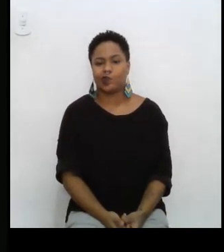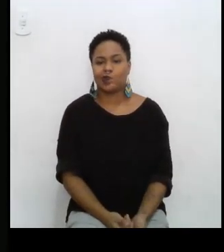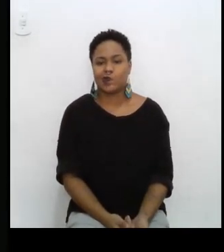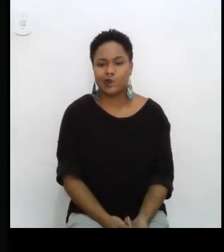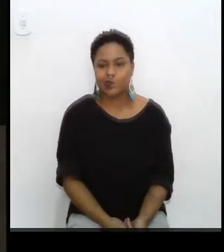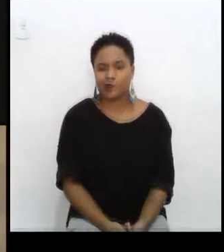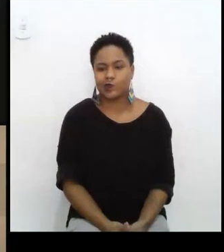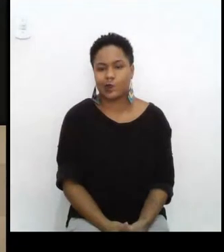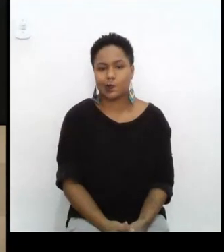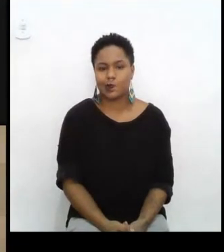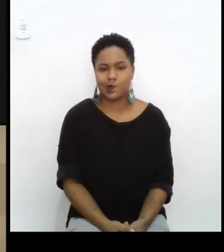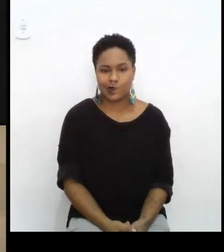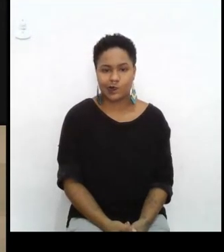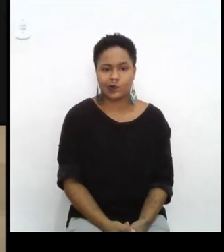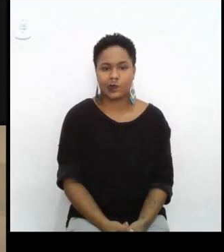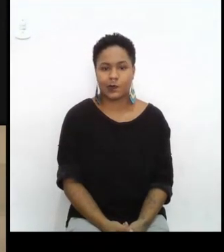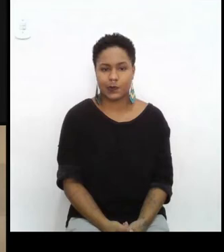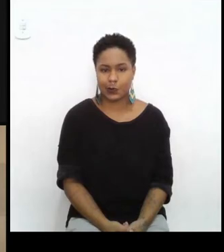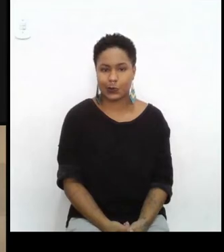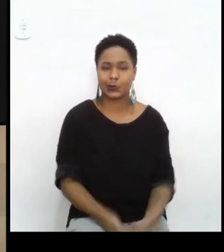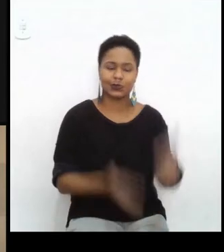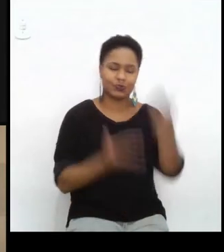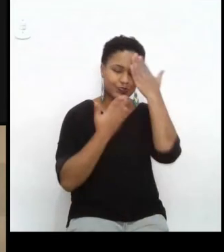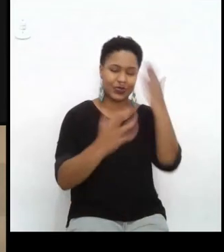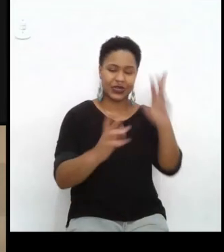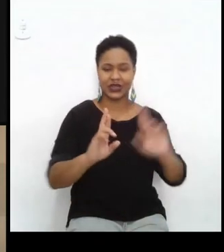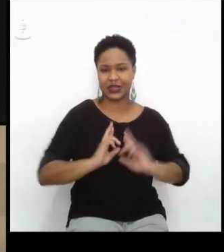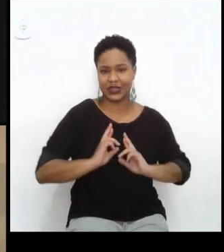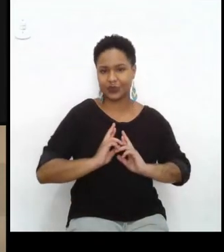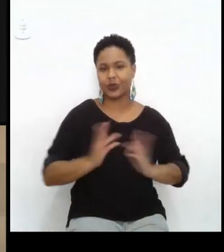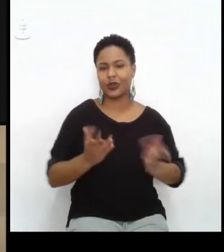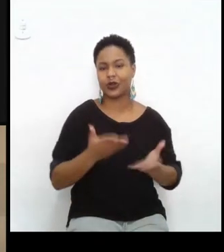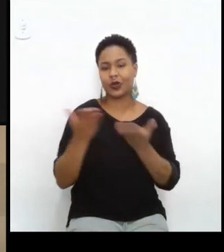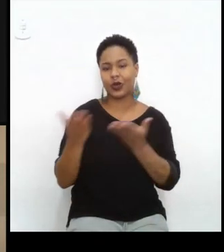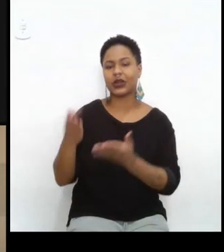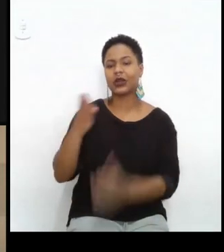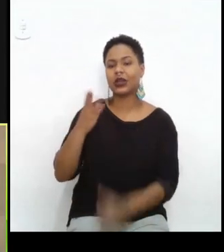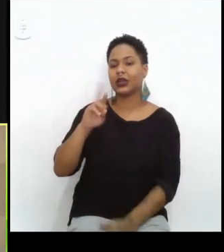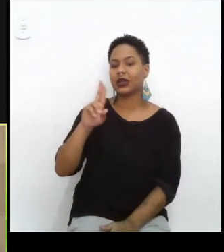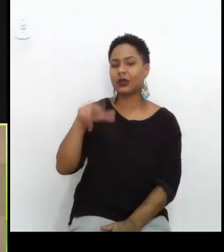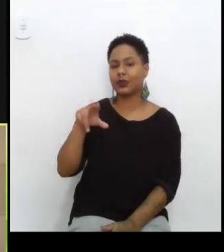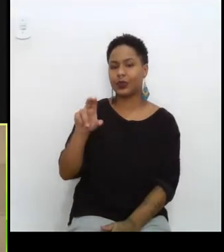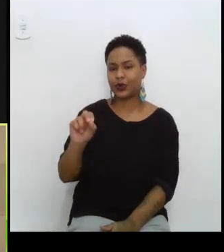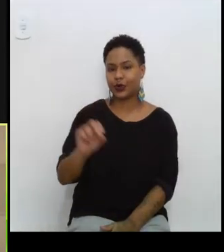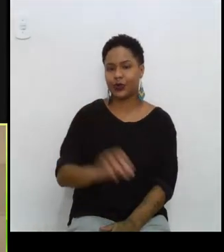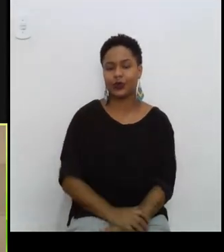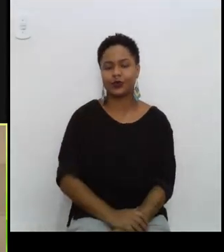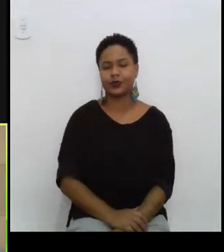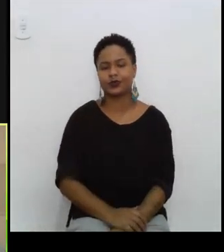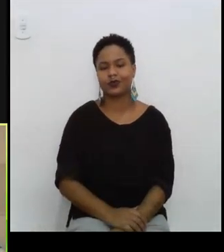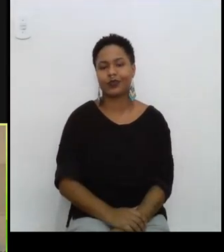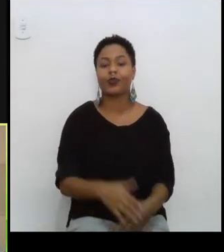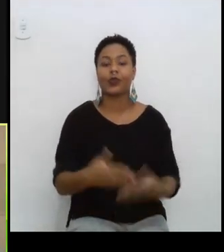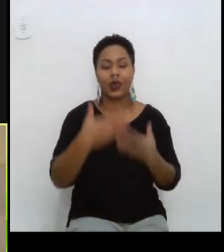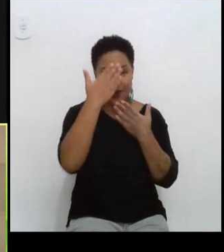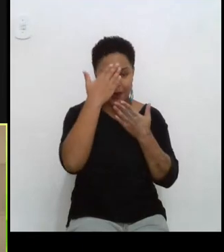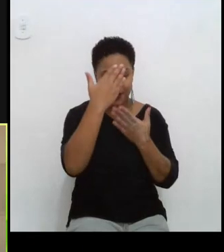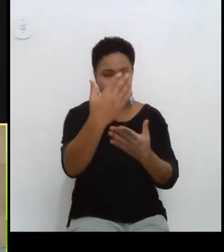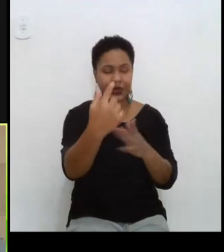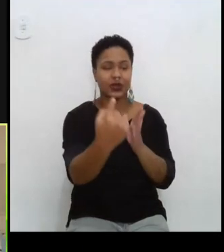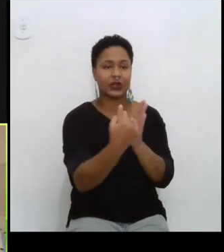é muito obrigado a resposta é passar o Bruno o ou obrigado pela pergunta